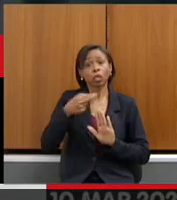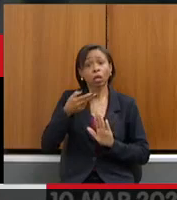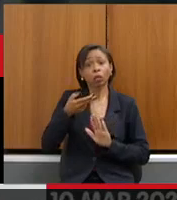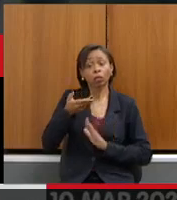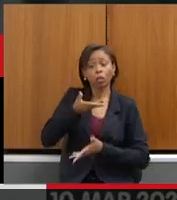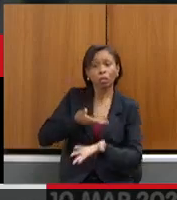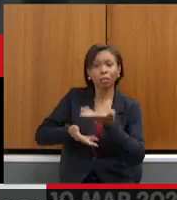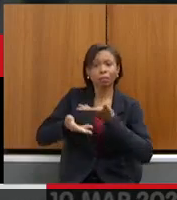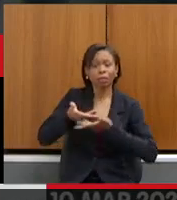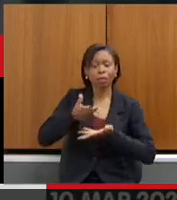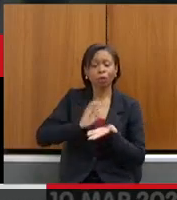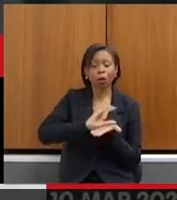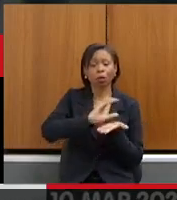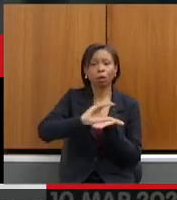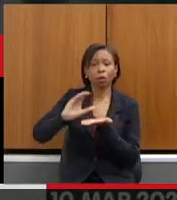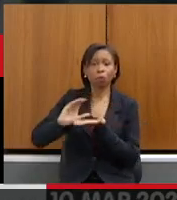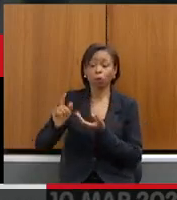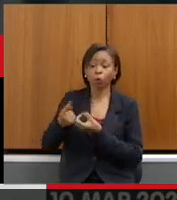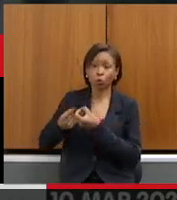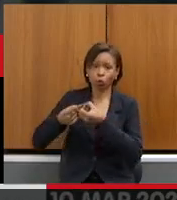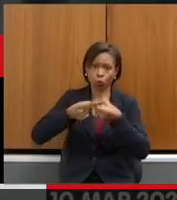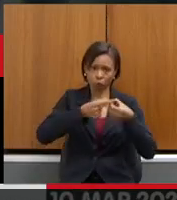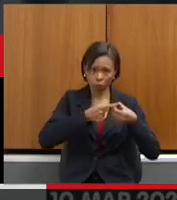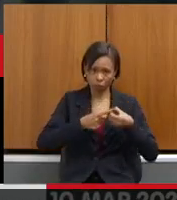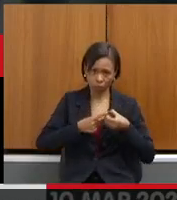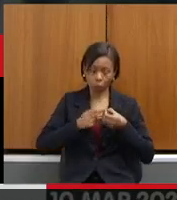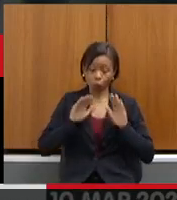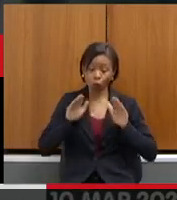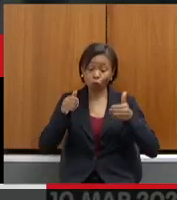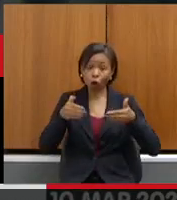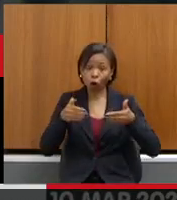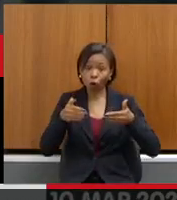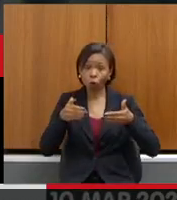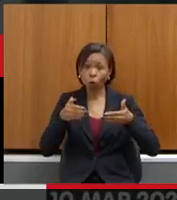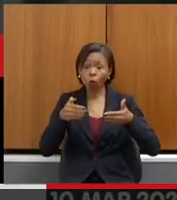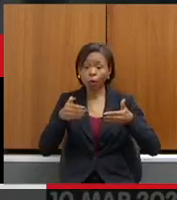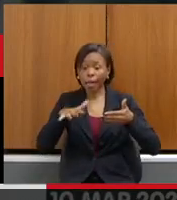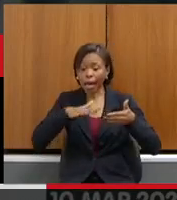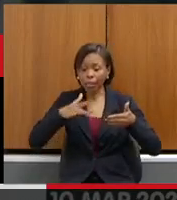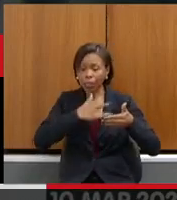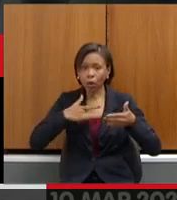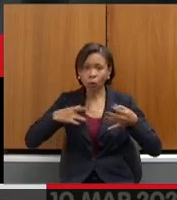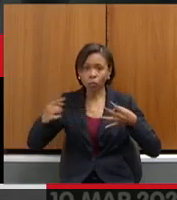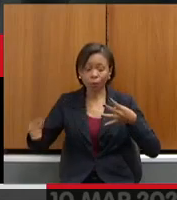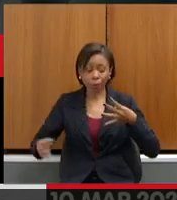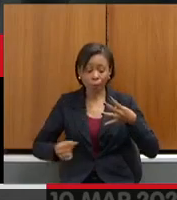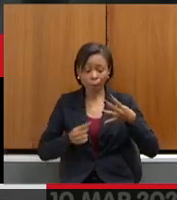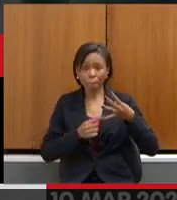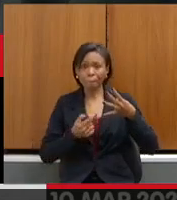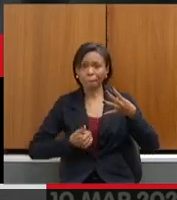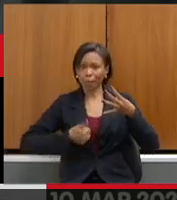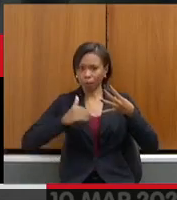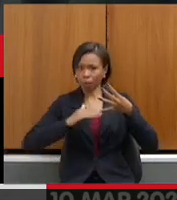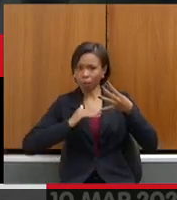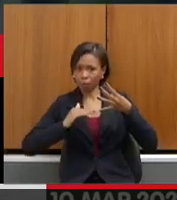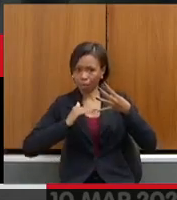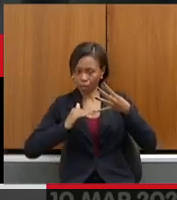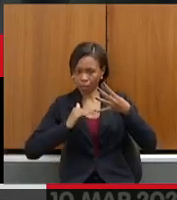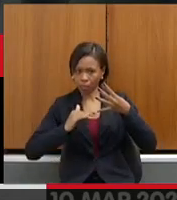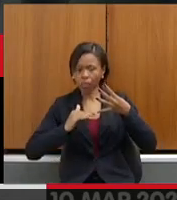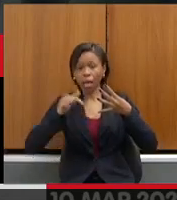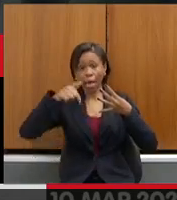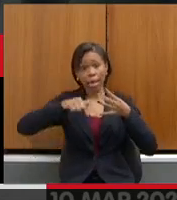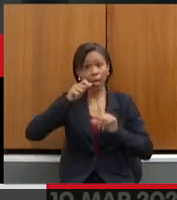para todos os municípios com foco na atenção primária em torno de 90 milhões de reais ainda esse mês o